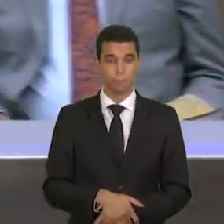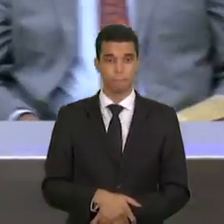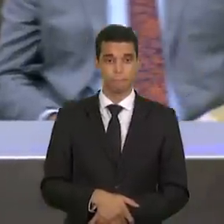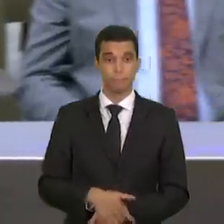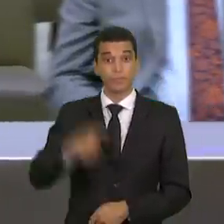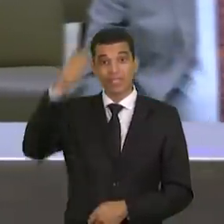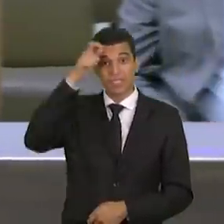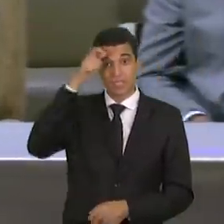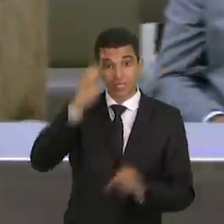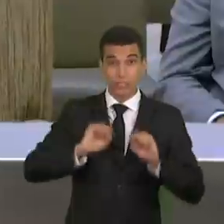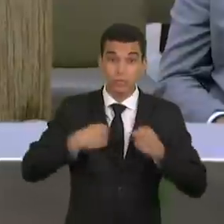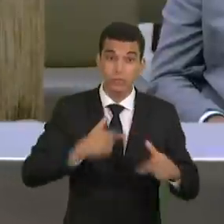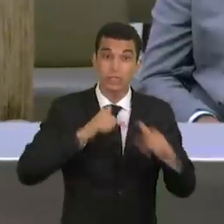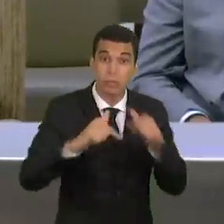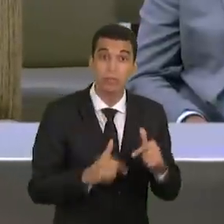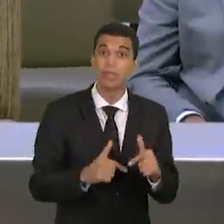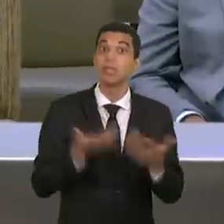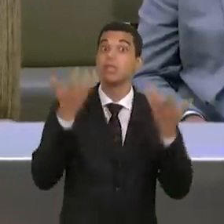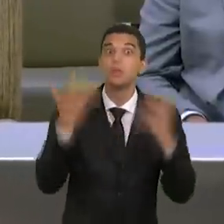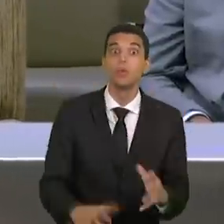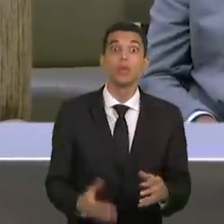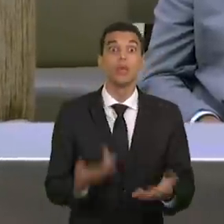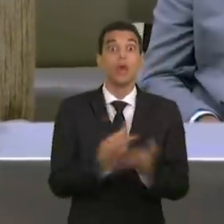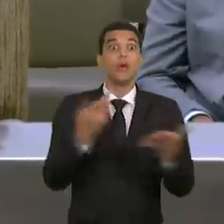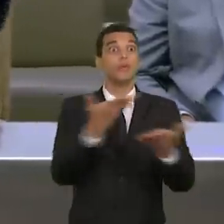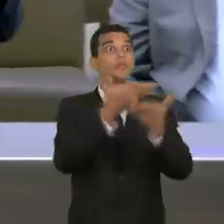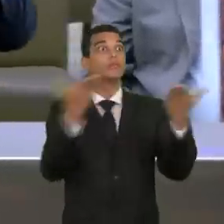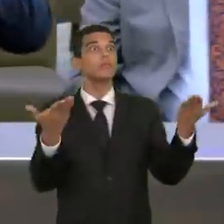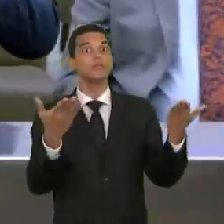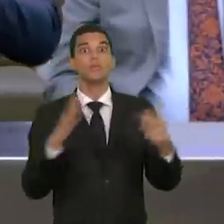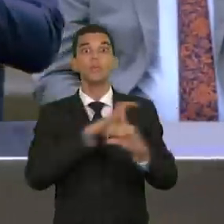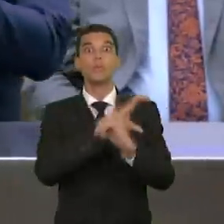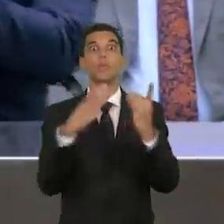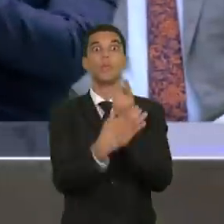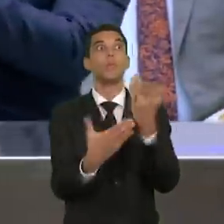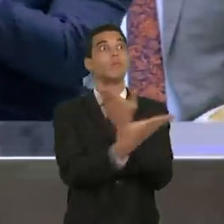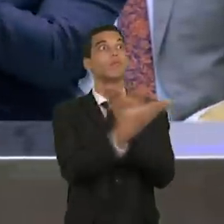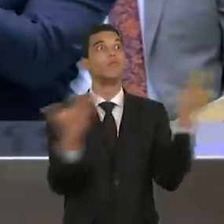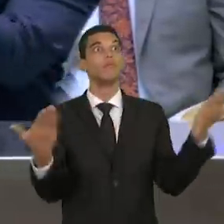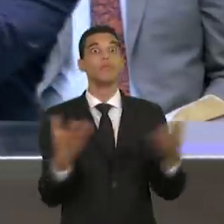isso aqui aconteça. Isso aqui é um milagre muito grande, gente.